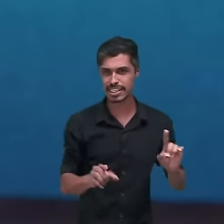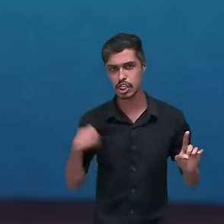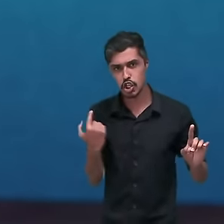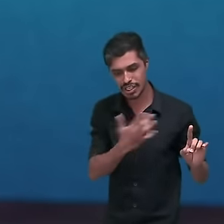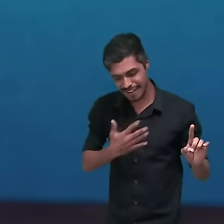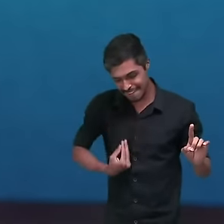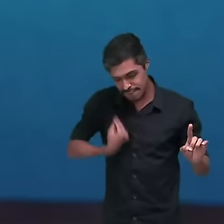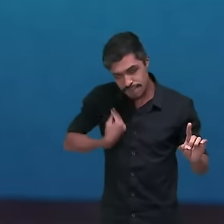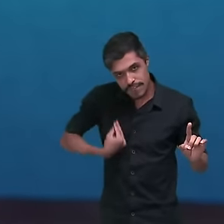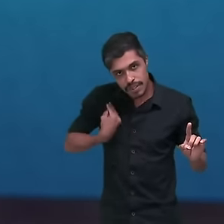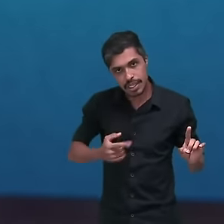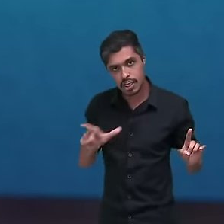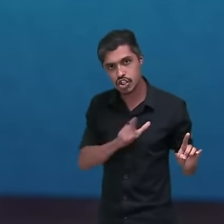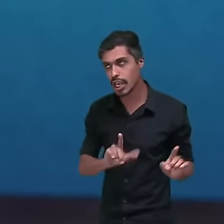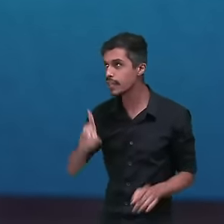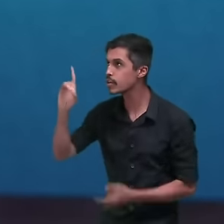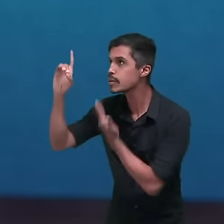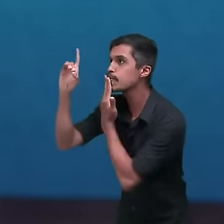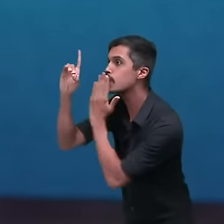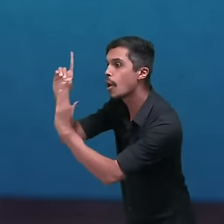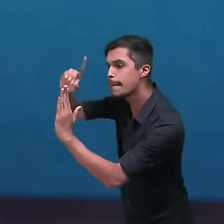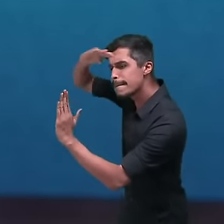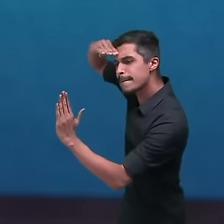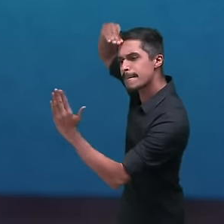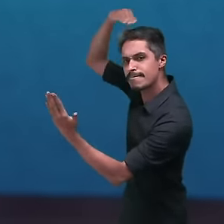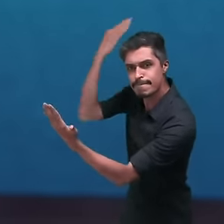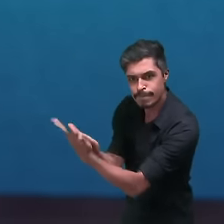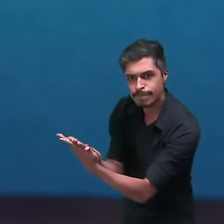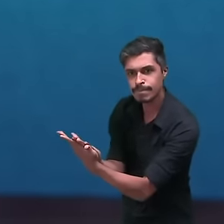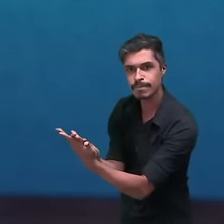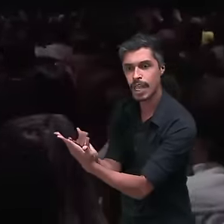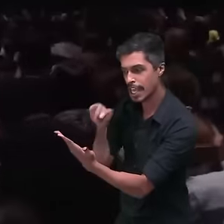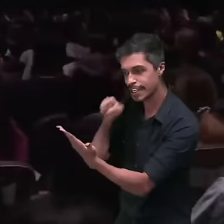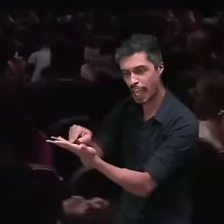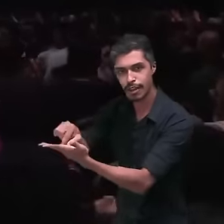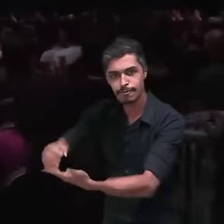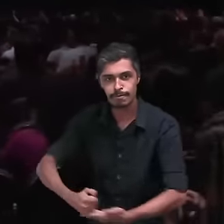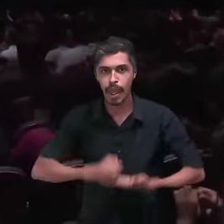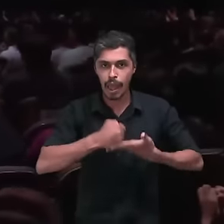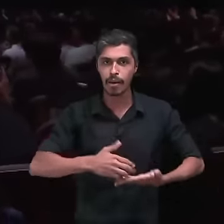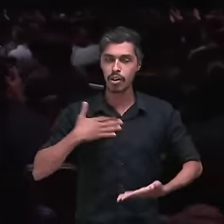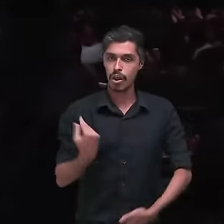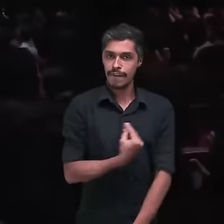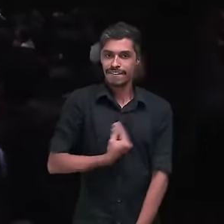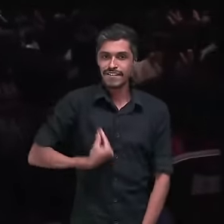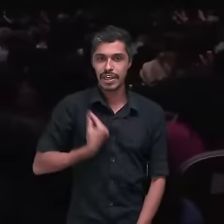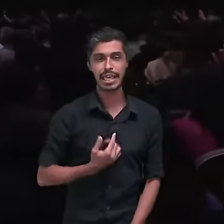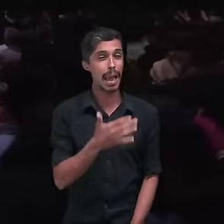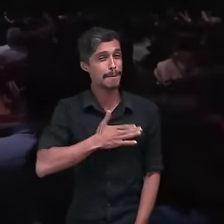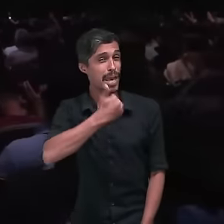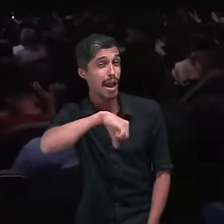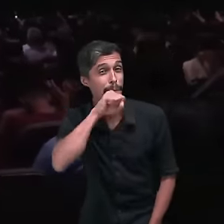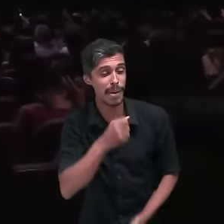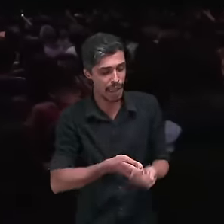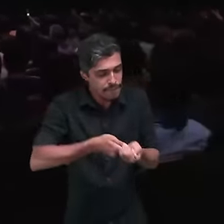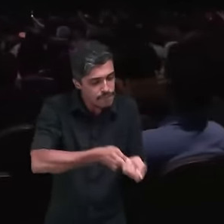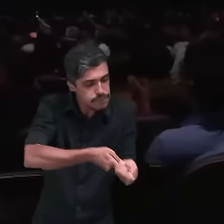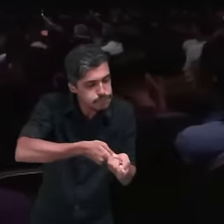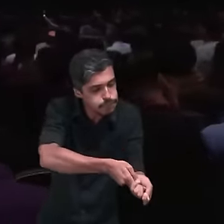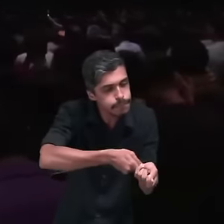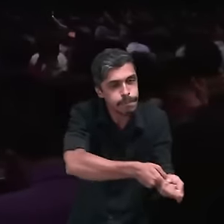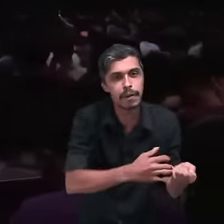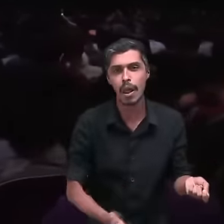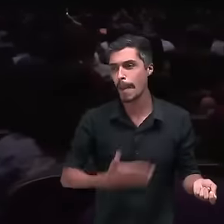vida. Uma palavra estava em nossa família. Minha mãe era faxineira, mas não tínhamos uma palavra. Meu pai